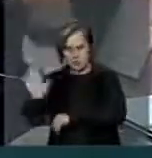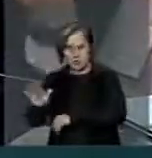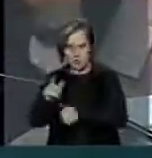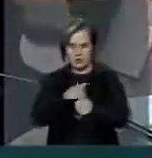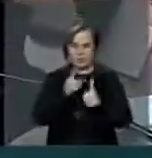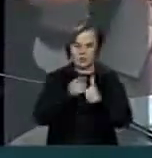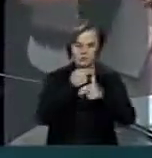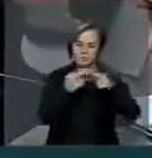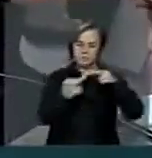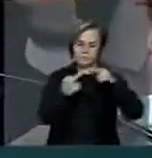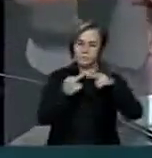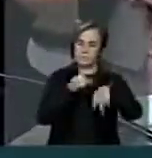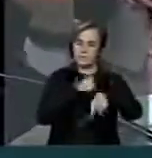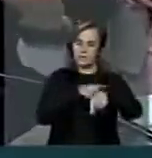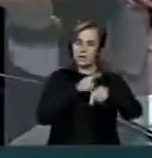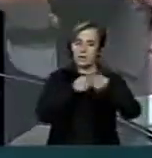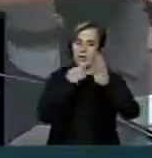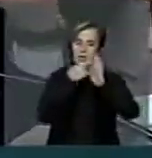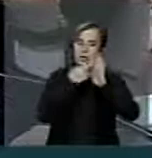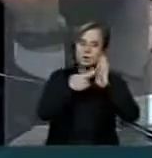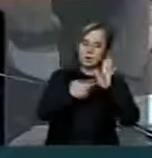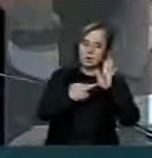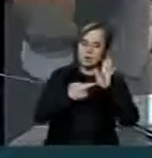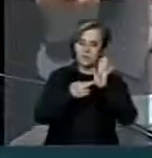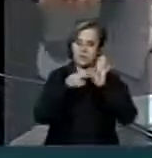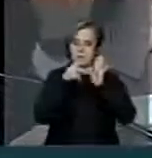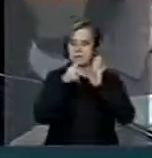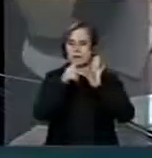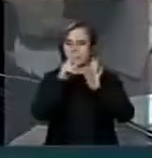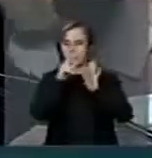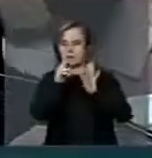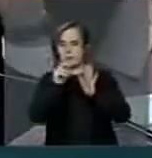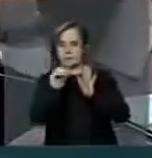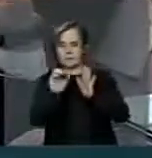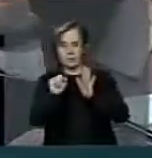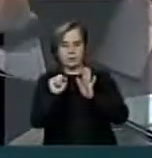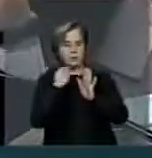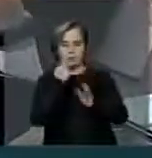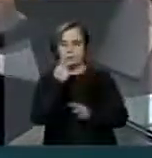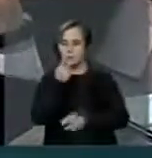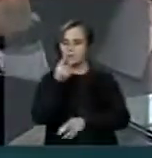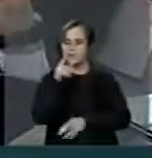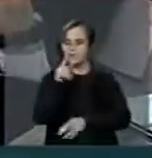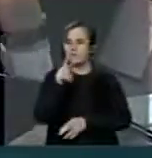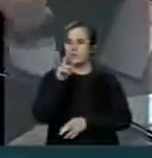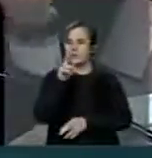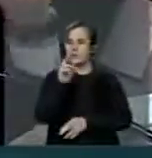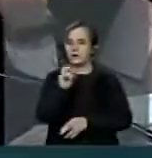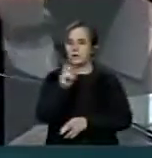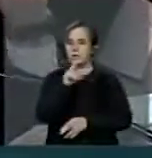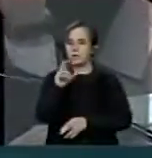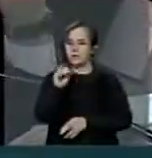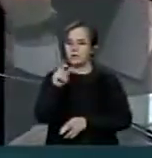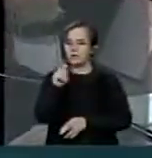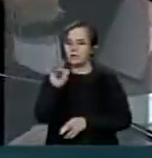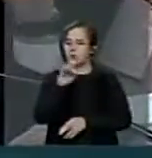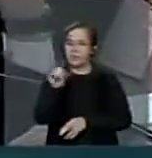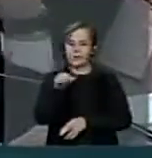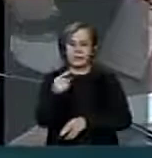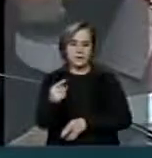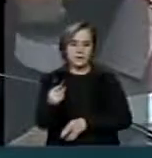na regulamentação dos praz, eu não estou dizendo prorrogação. O deputado Colato falou exatamente